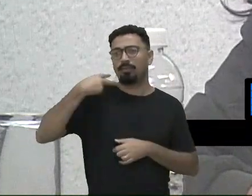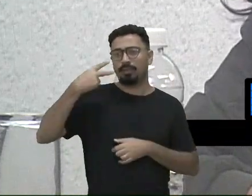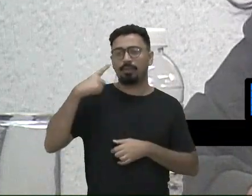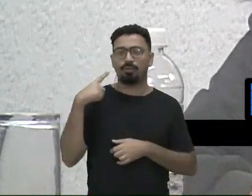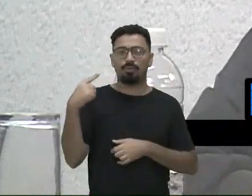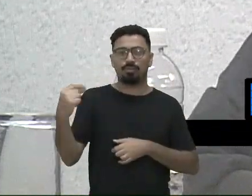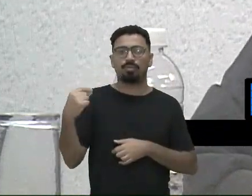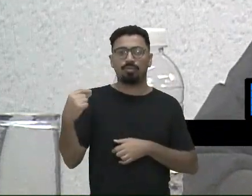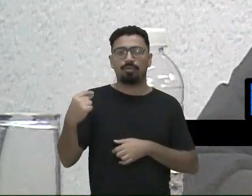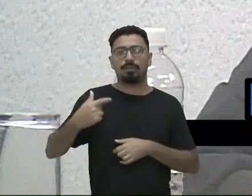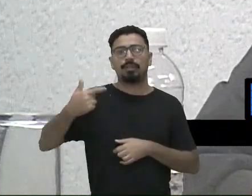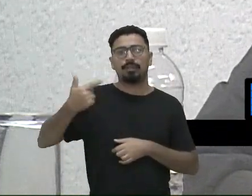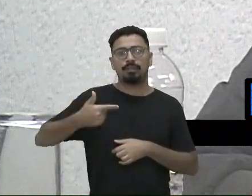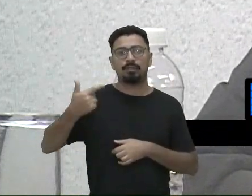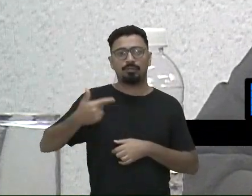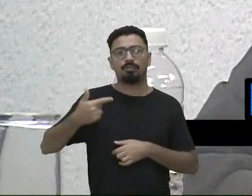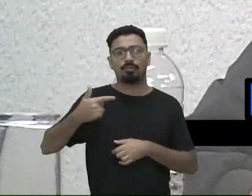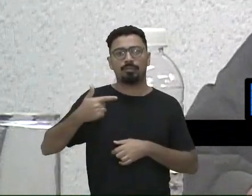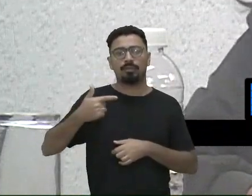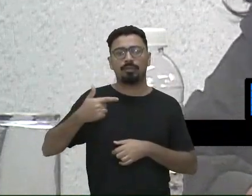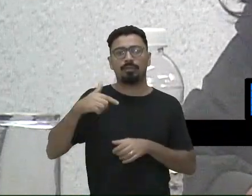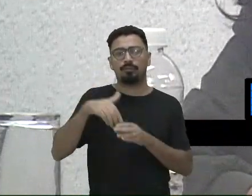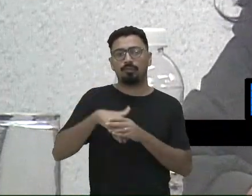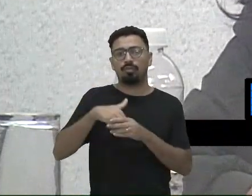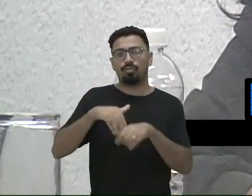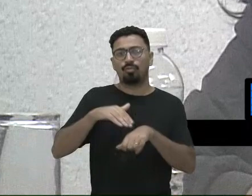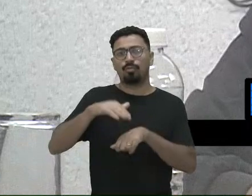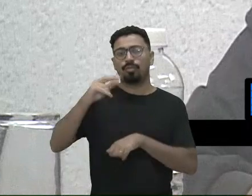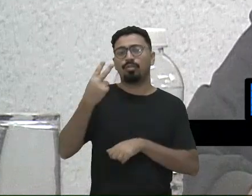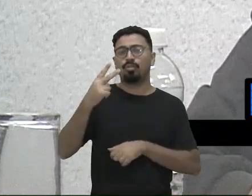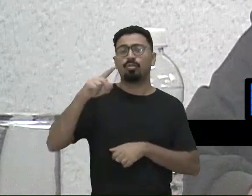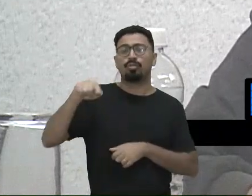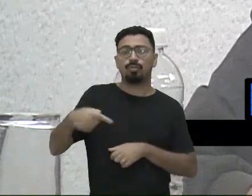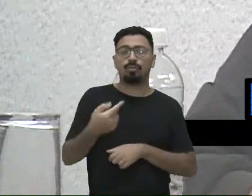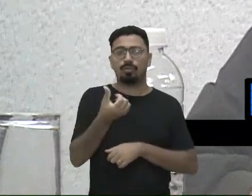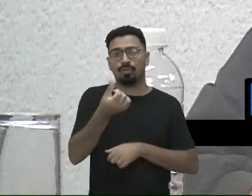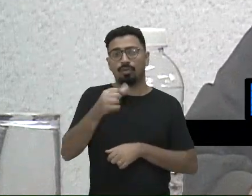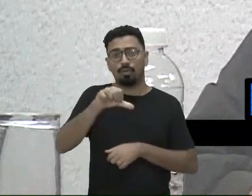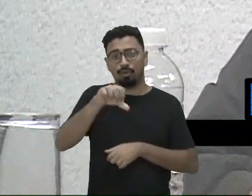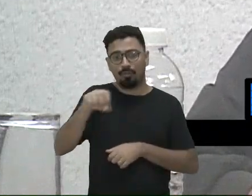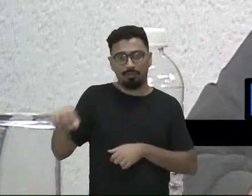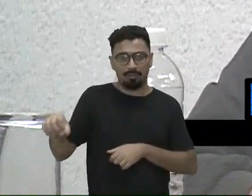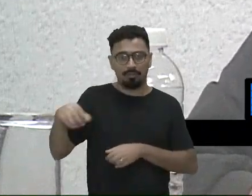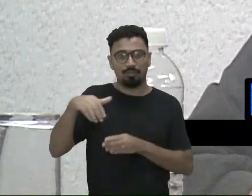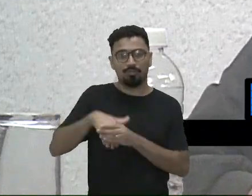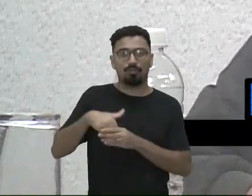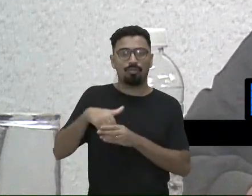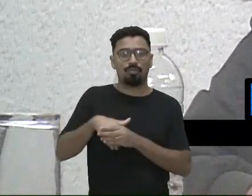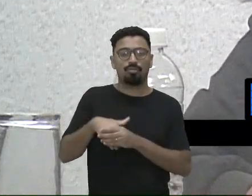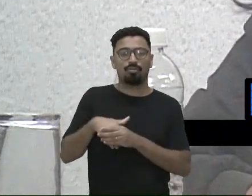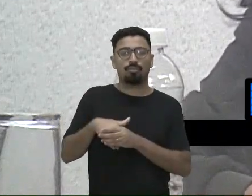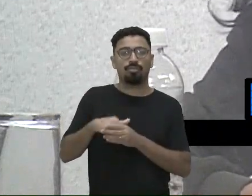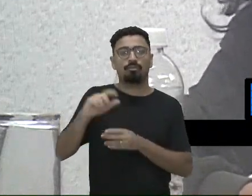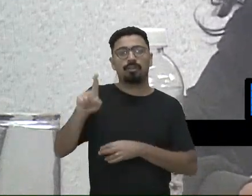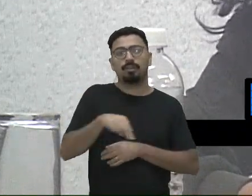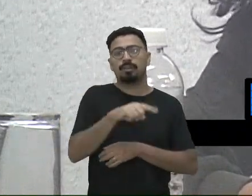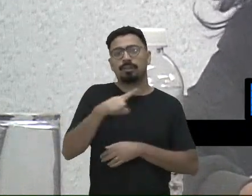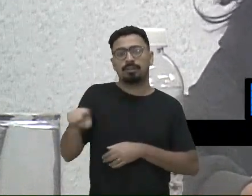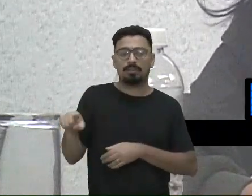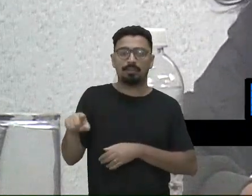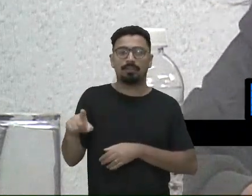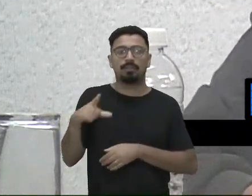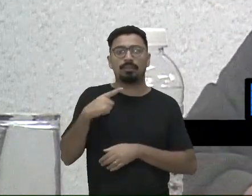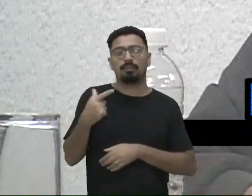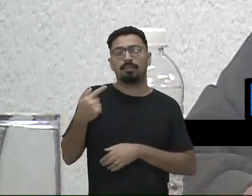eleita, a segunda mais votada da cidade, 2.900 votos, tive meu acesso à informação negado por 7